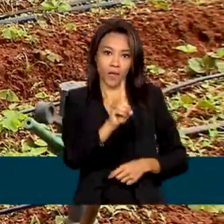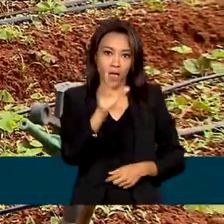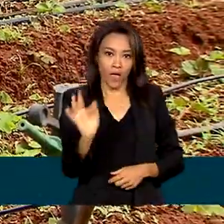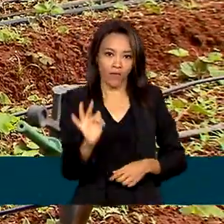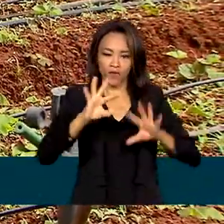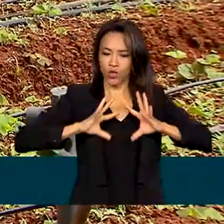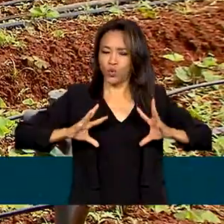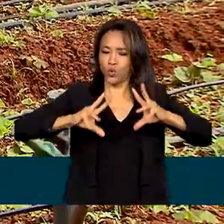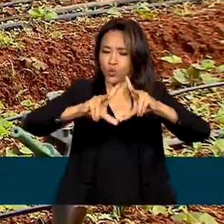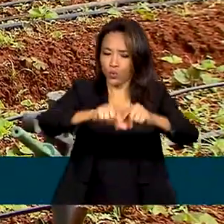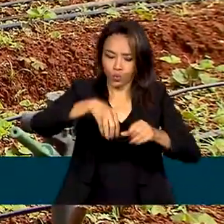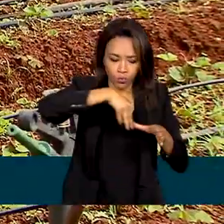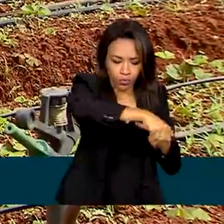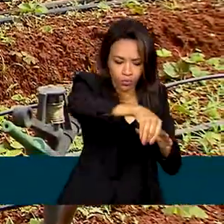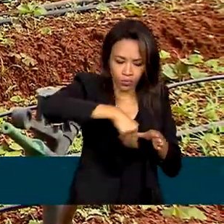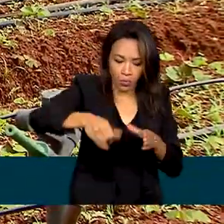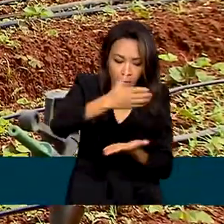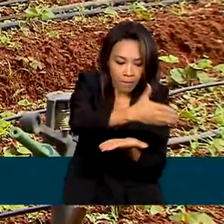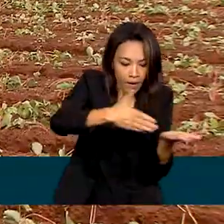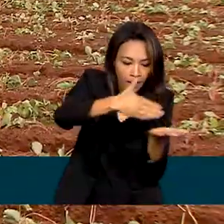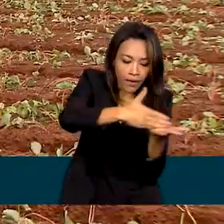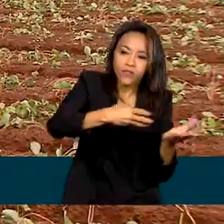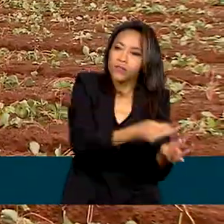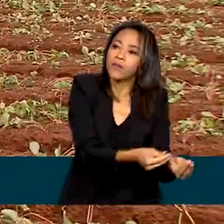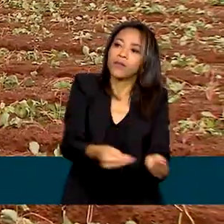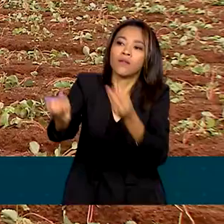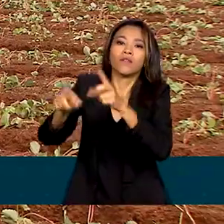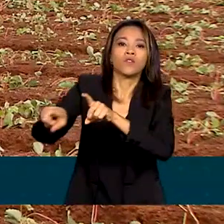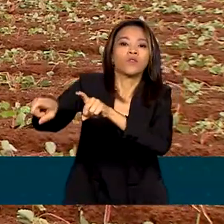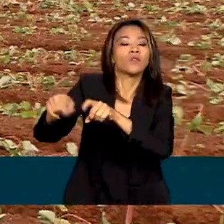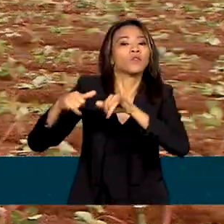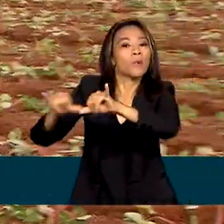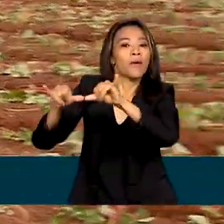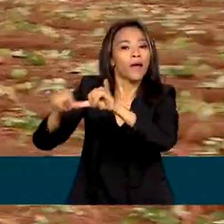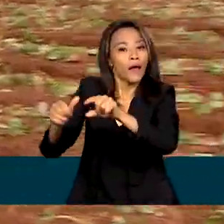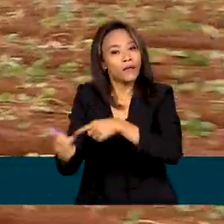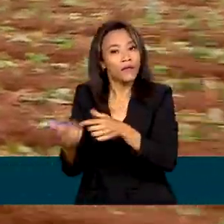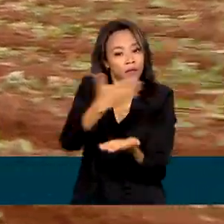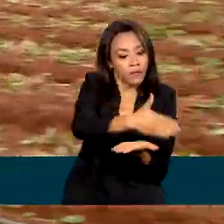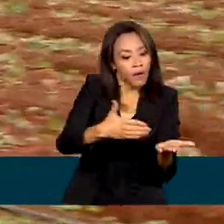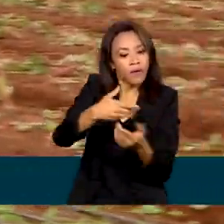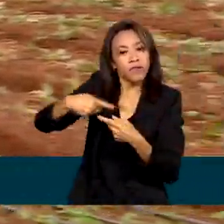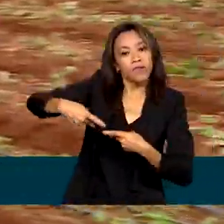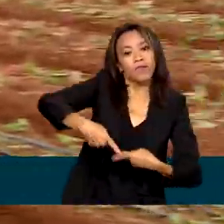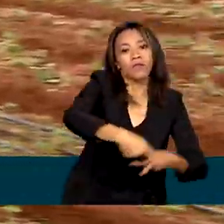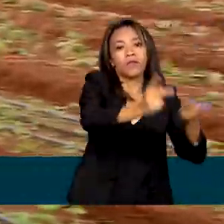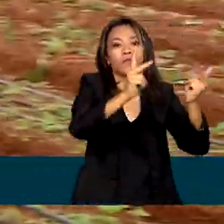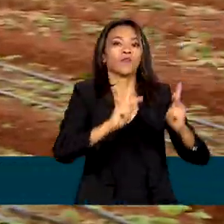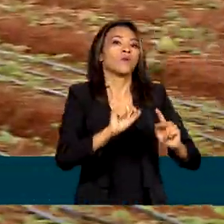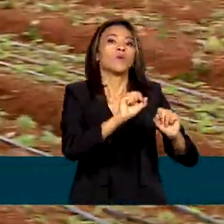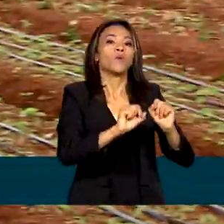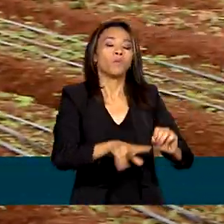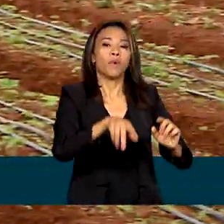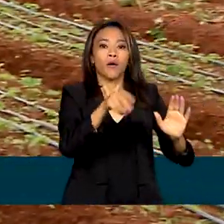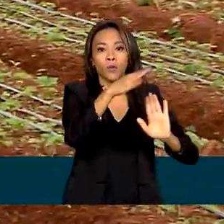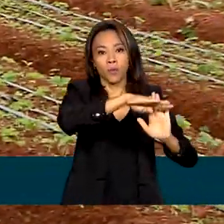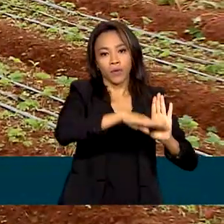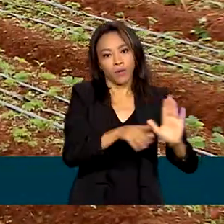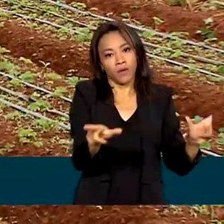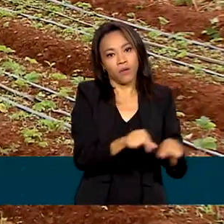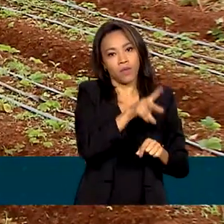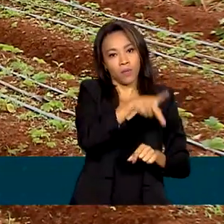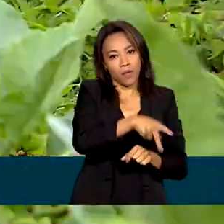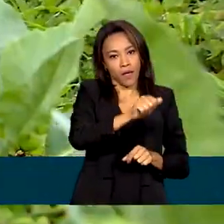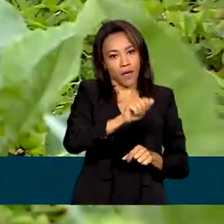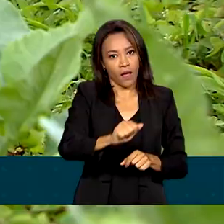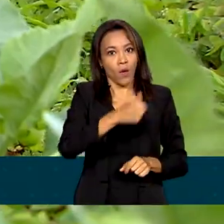o que produzem, parte vai para os supermercados e parte para o programa de aquisição de alimentos, um projeto em que o governo compra orgânicos